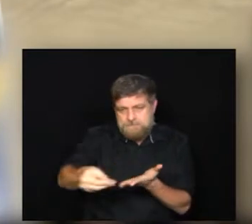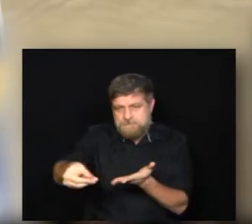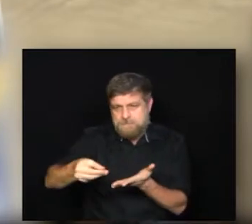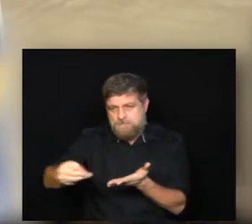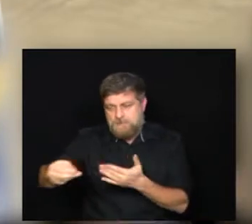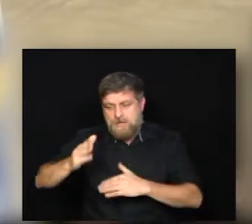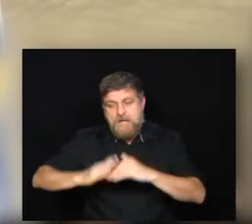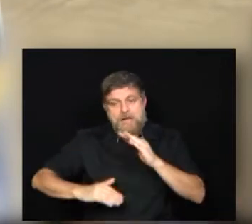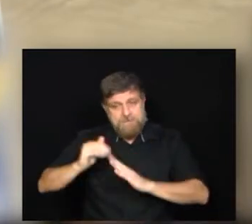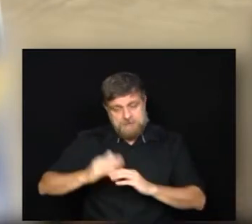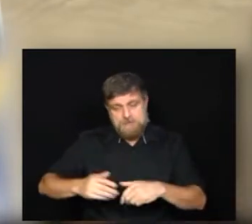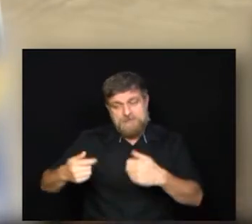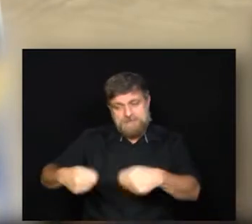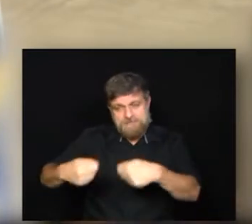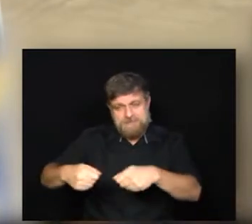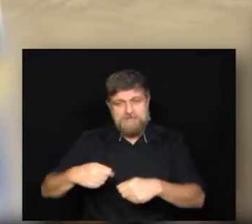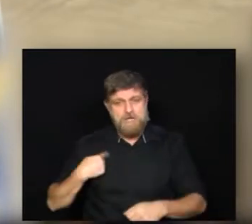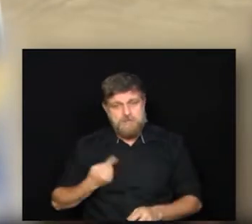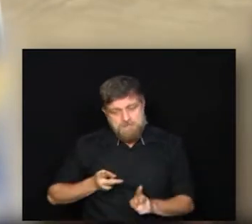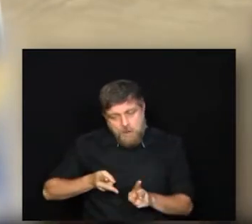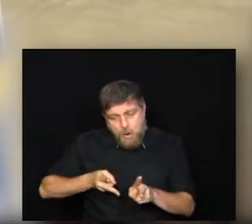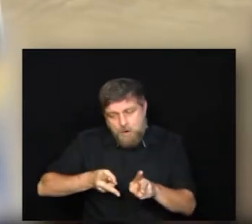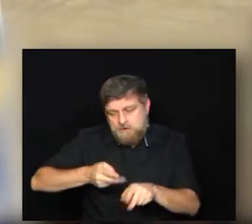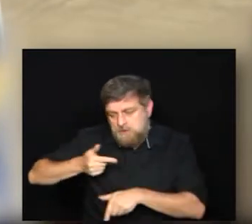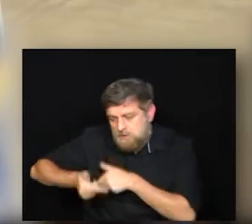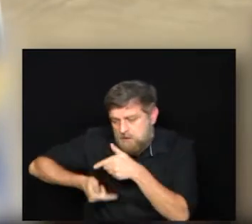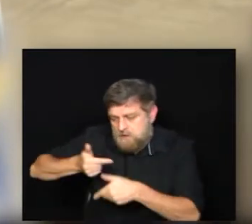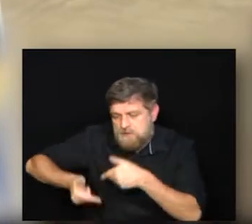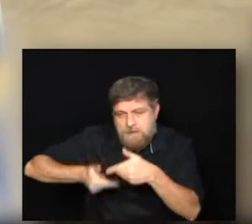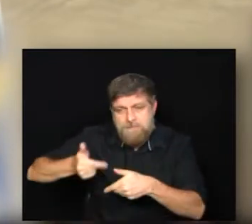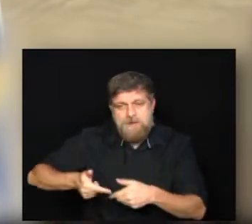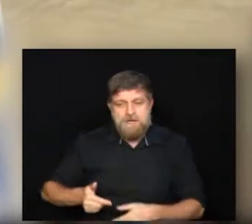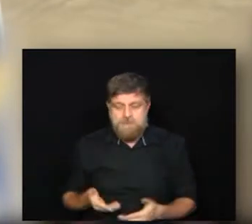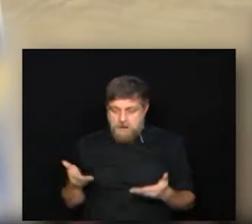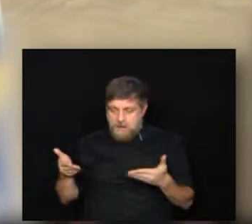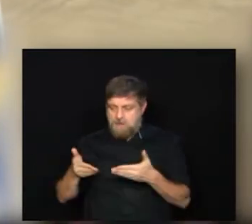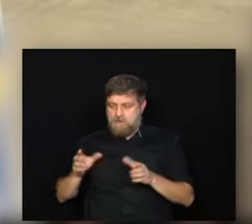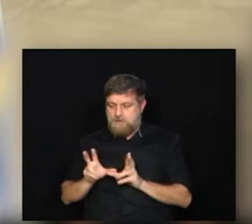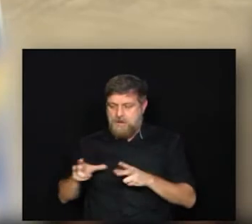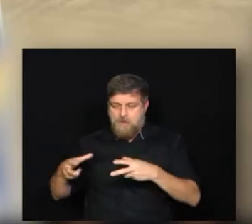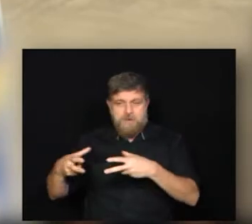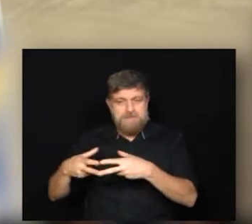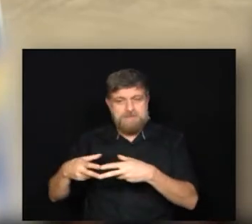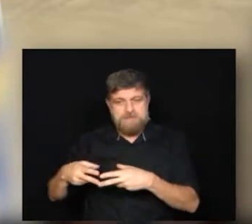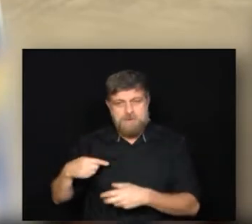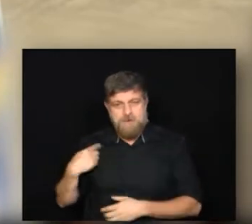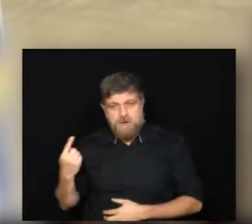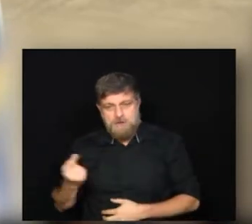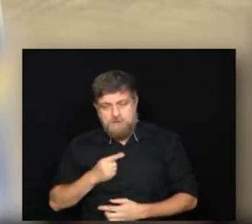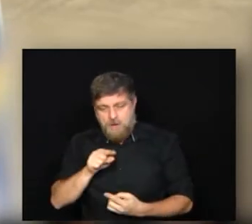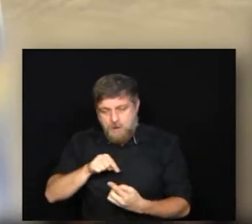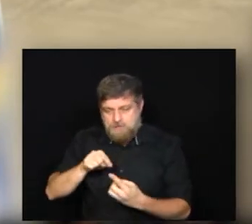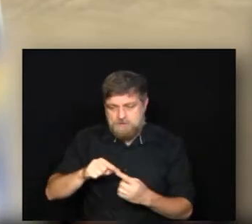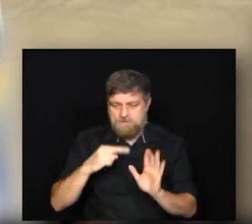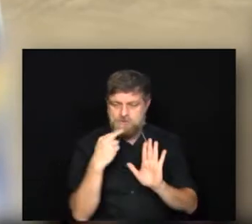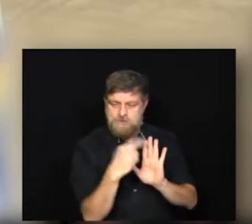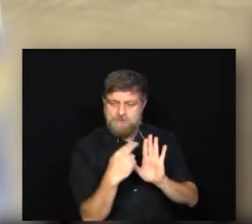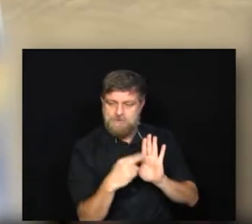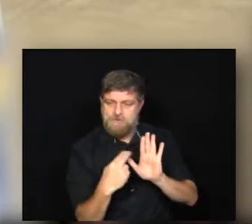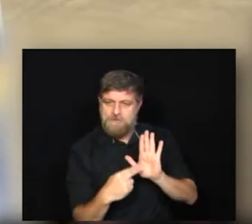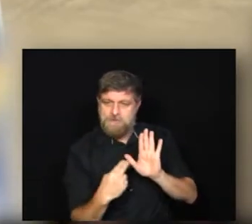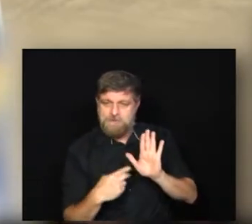se fazem necessários. E continuaremos os trabalhos de modo mais amplo, né, aí com a coleta das assinaturas